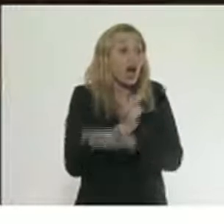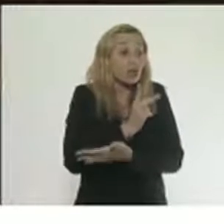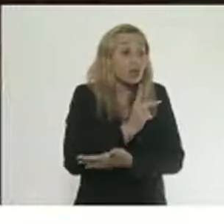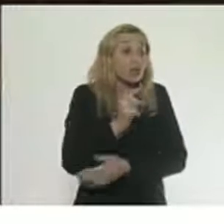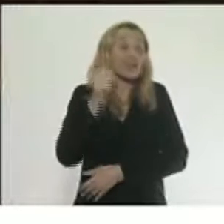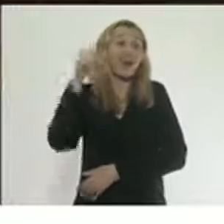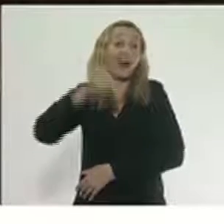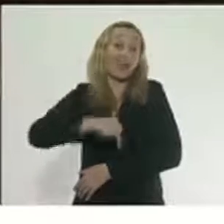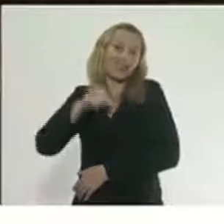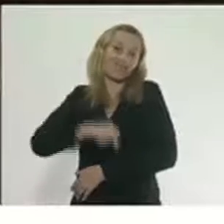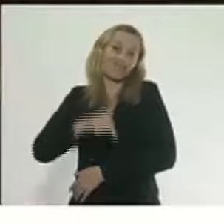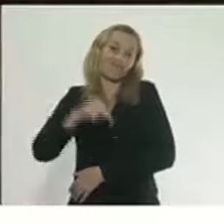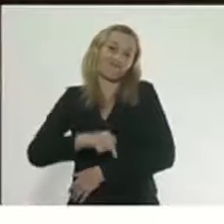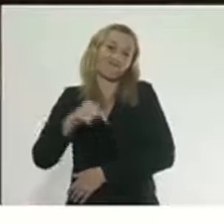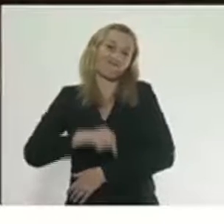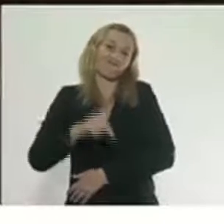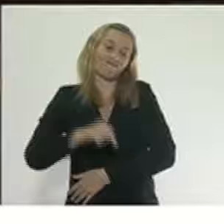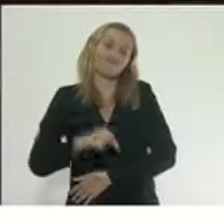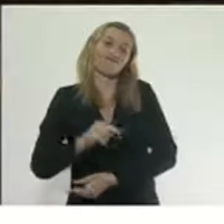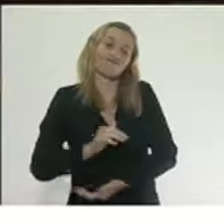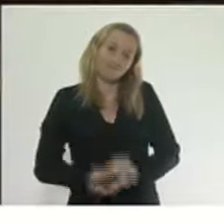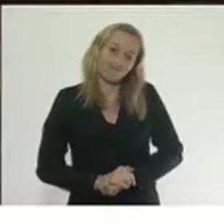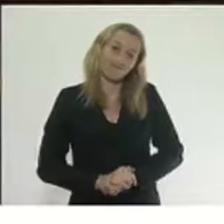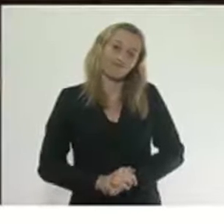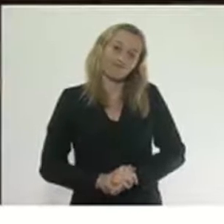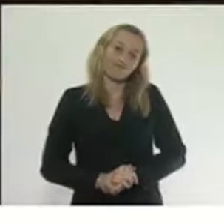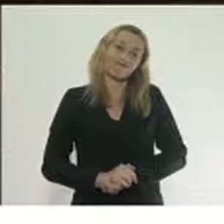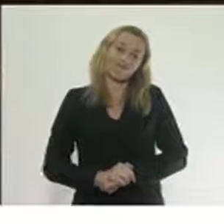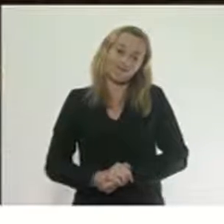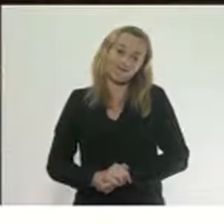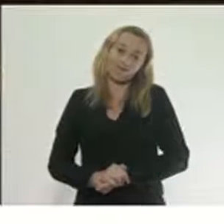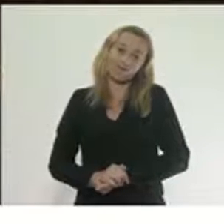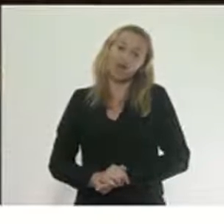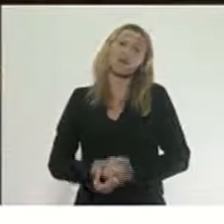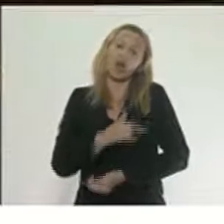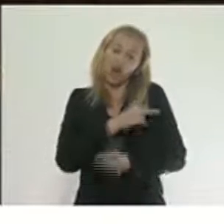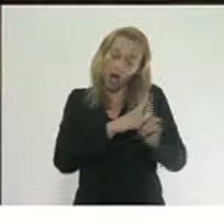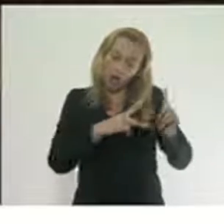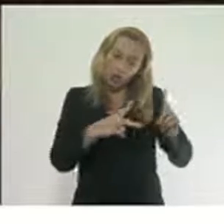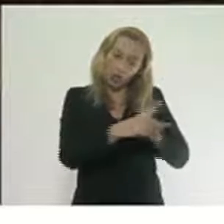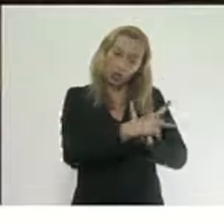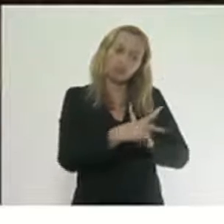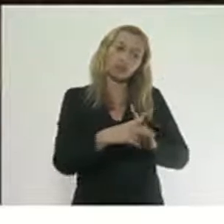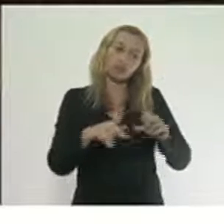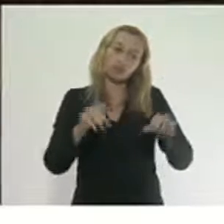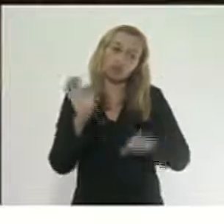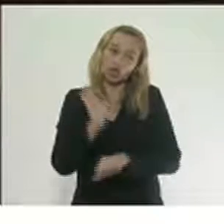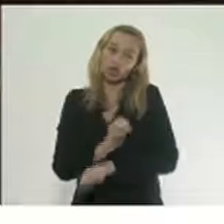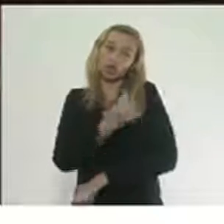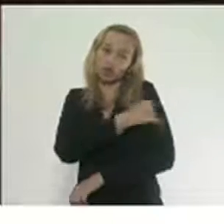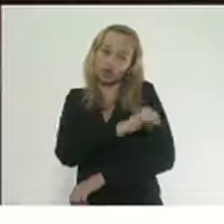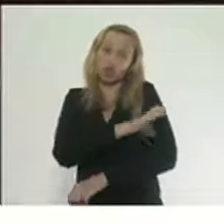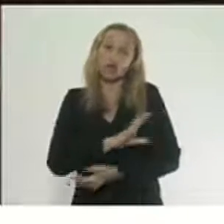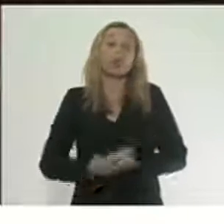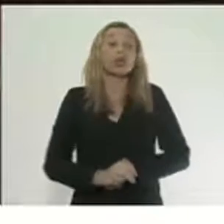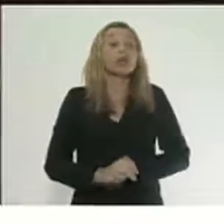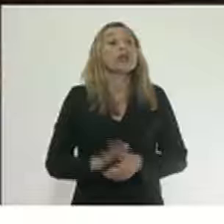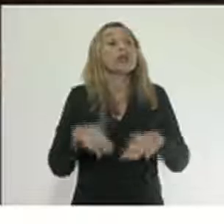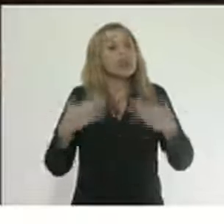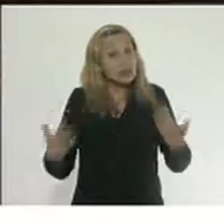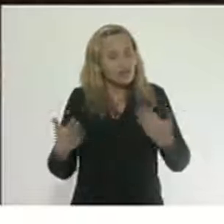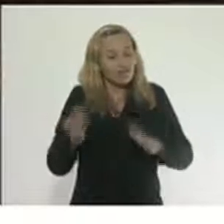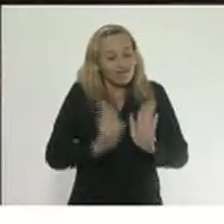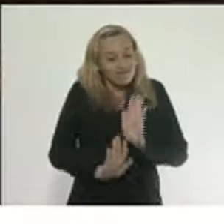exatamente aqui neste plenário, em relação ao Rio Previdência do Estado do Rio de Janeiro. Então nós devemos ter